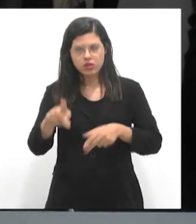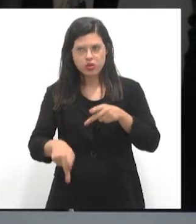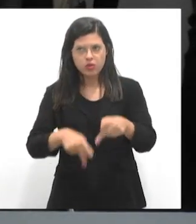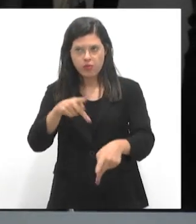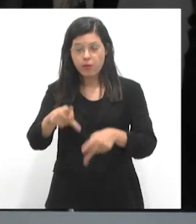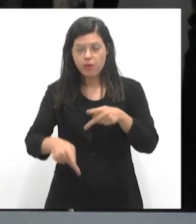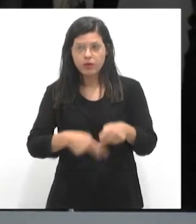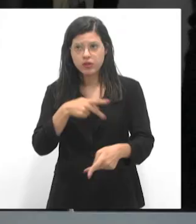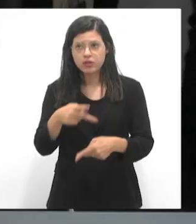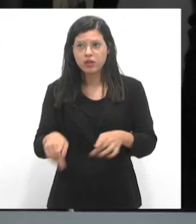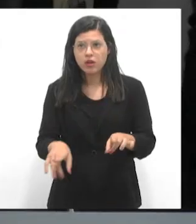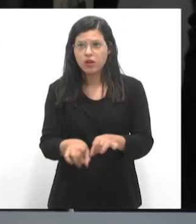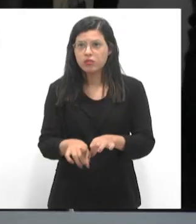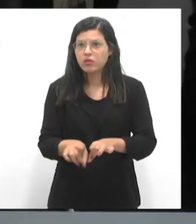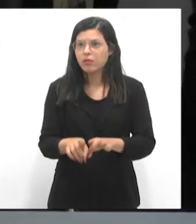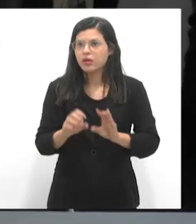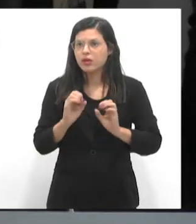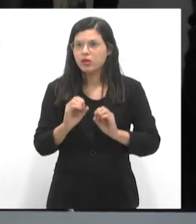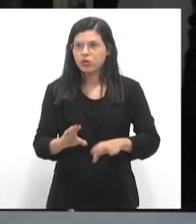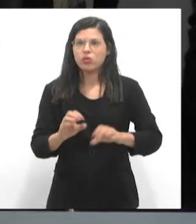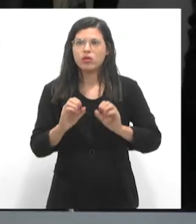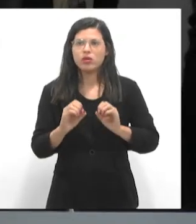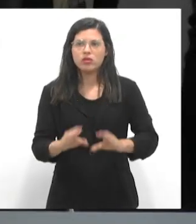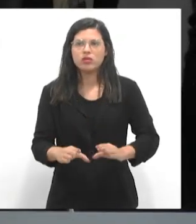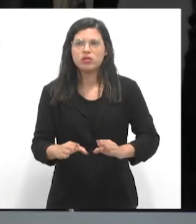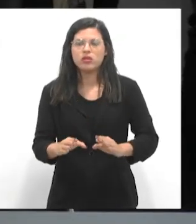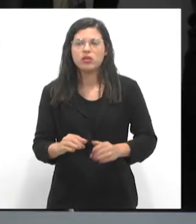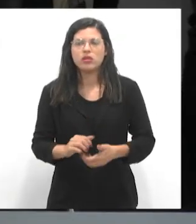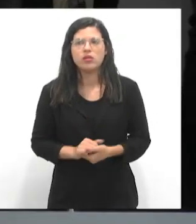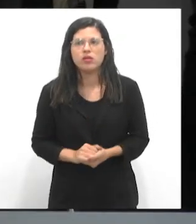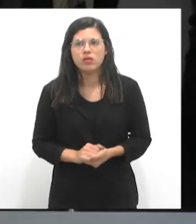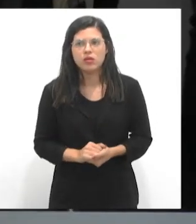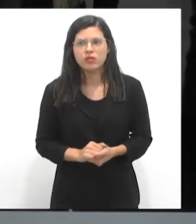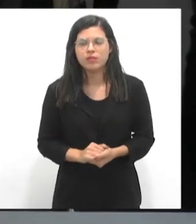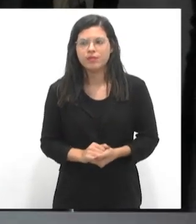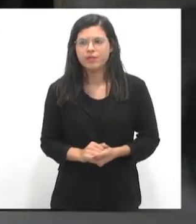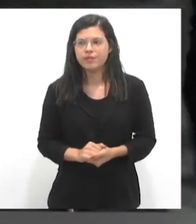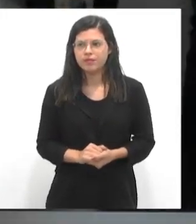tem critério de educação, de aluno na escola, de eficiência, etc.